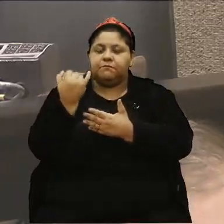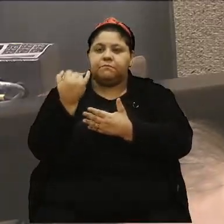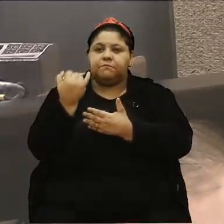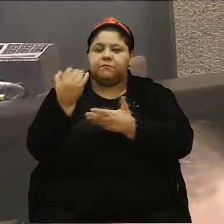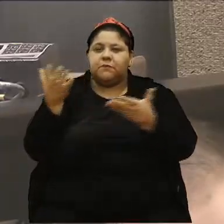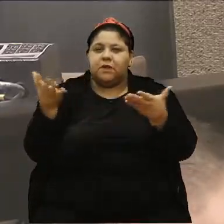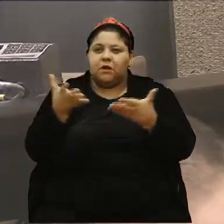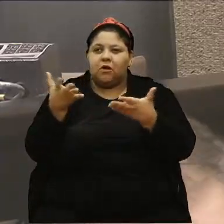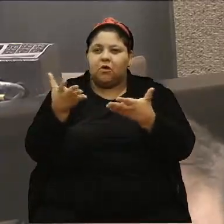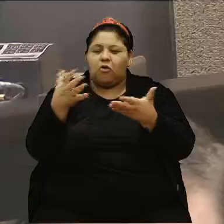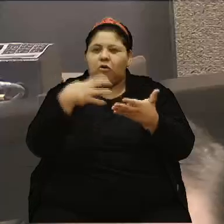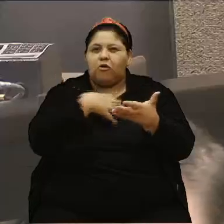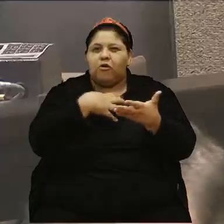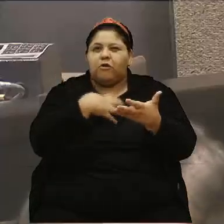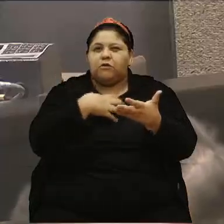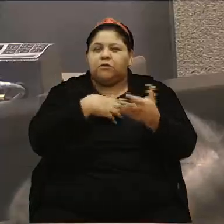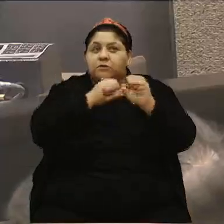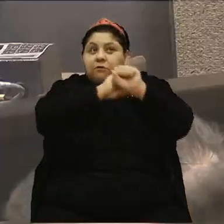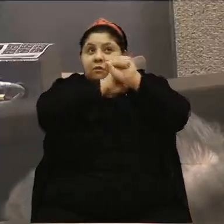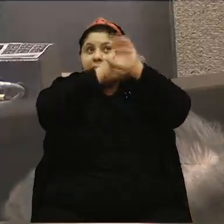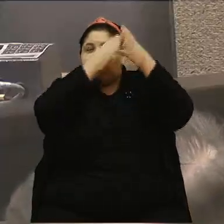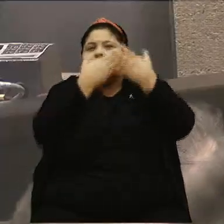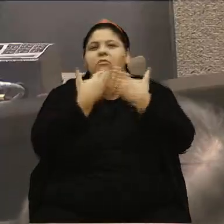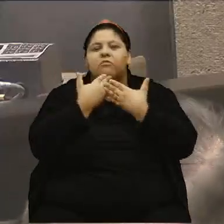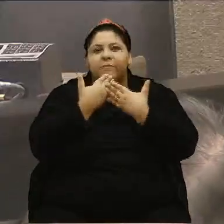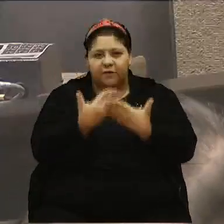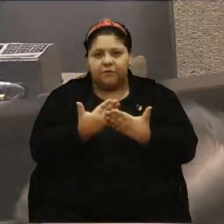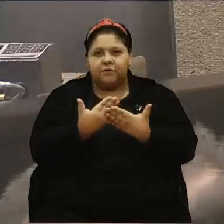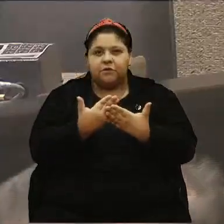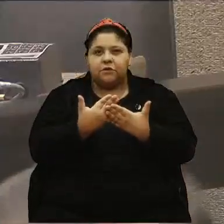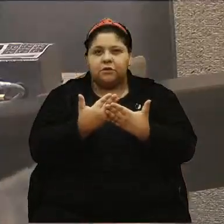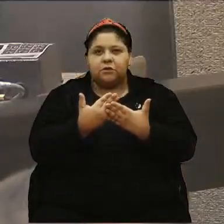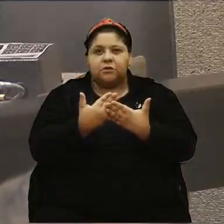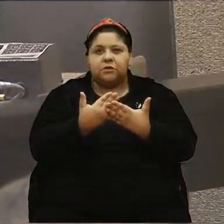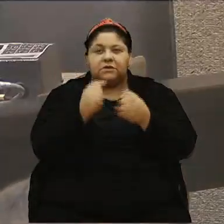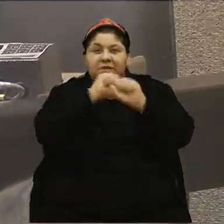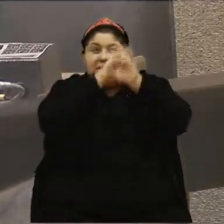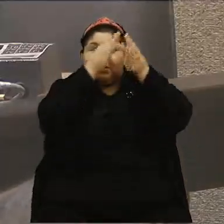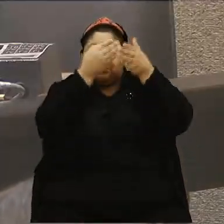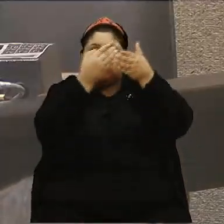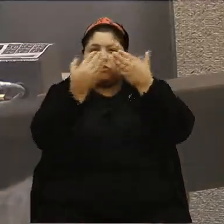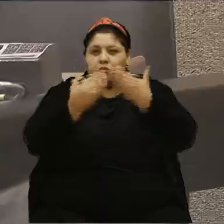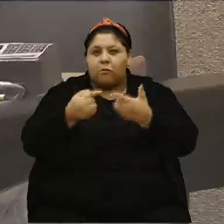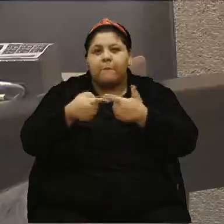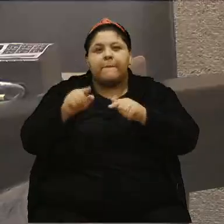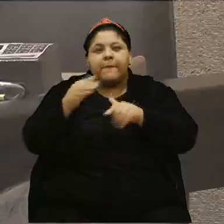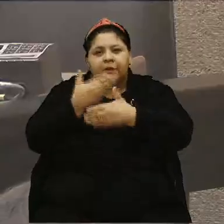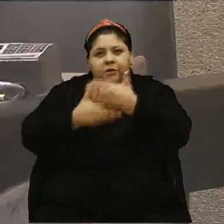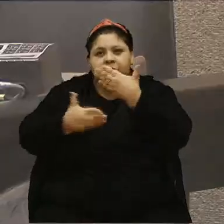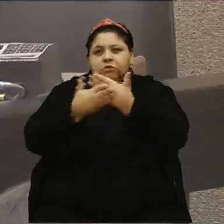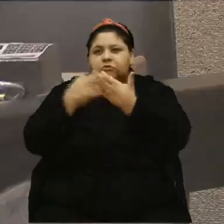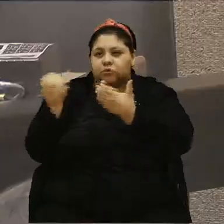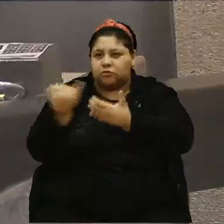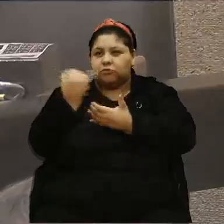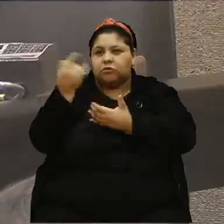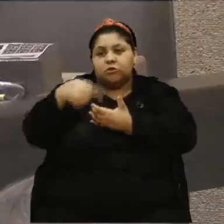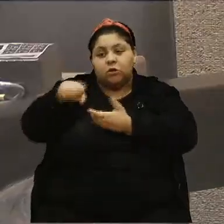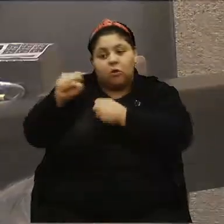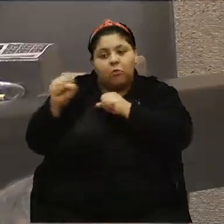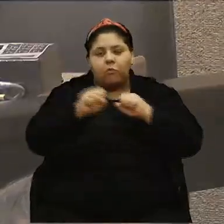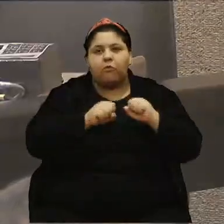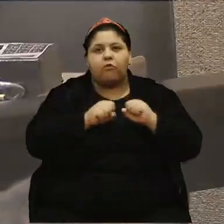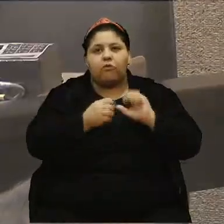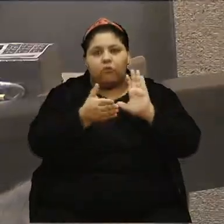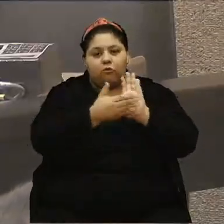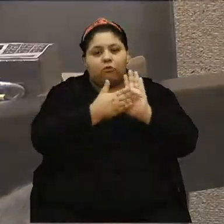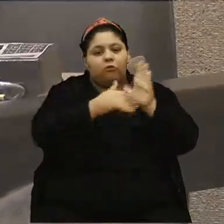uma forma muito explícita, pedindo muitos questionamentos, mas todos são importantes para que a gente possa